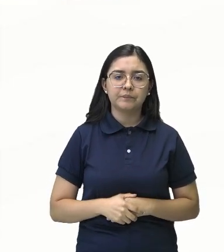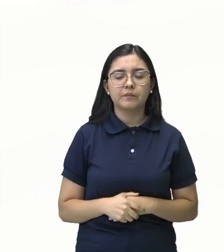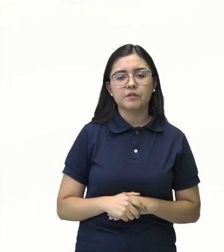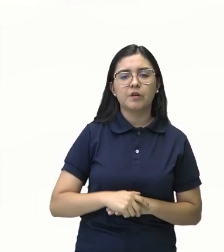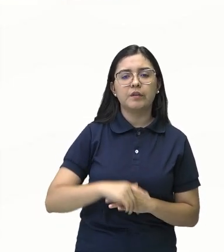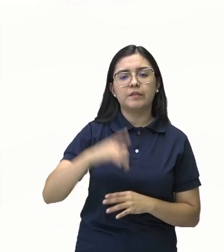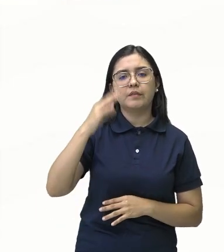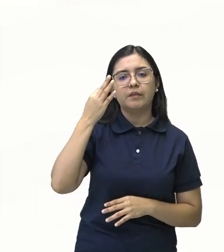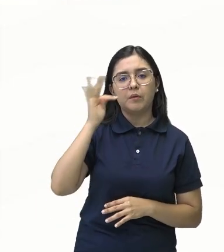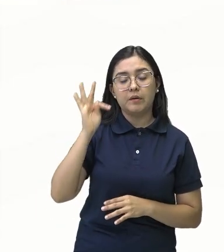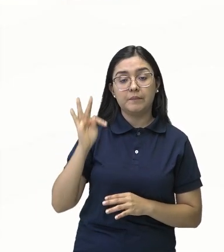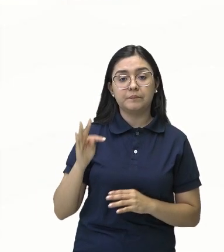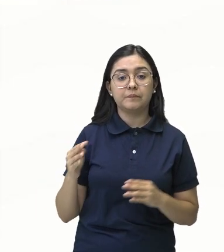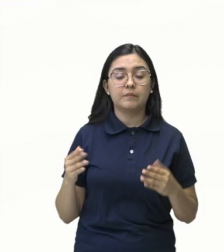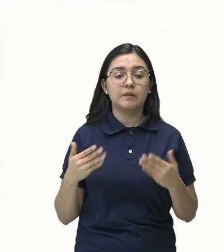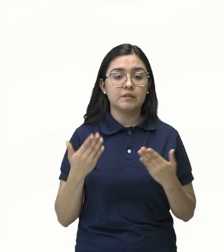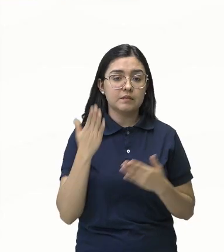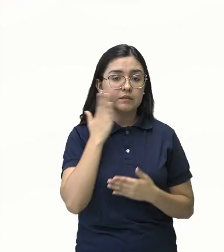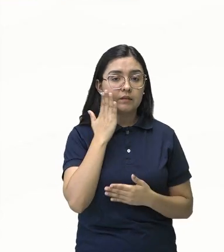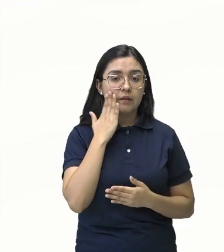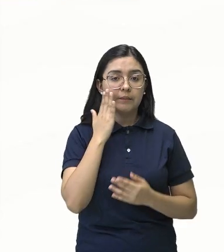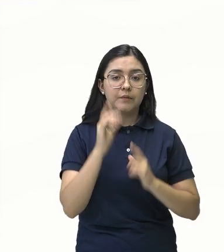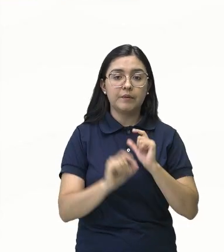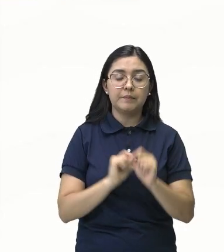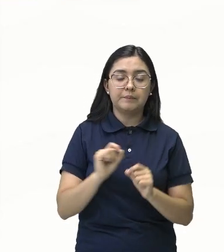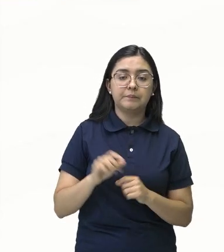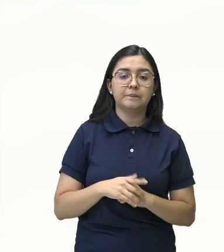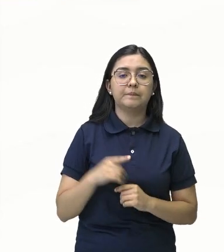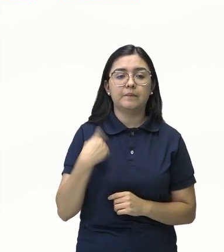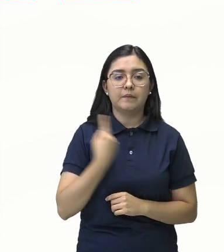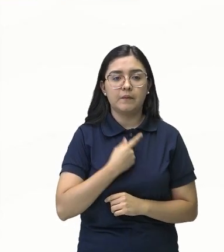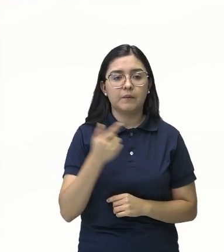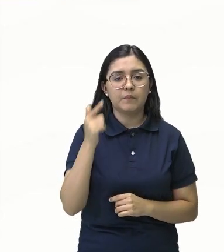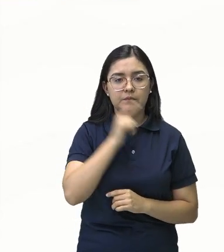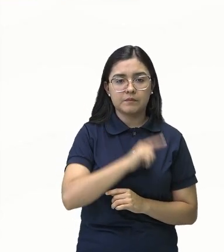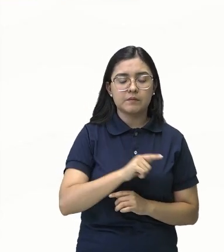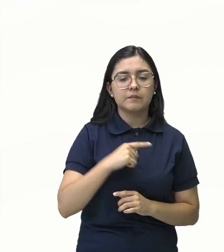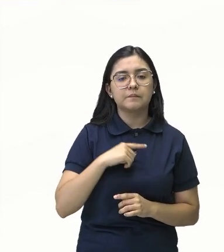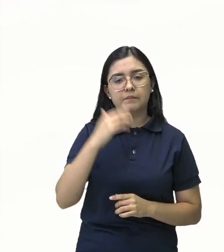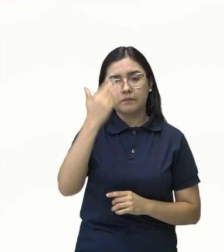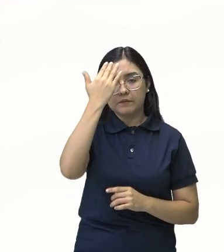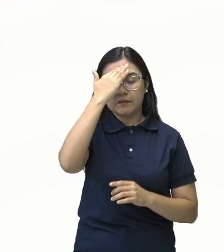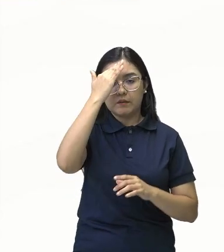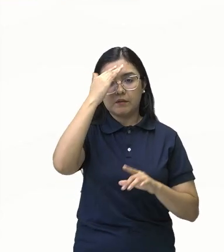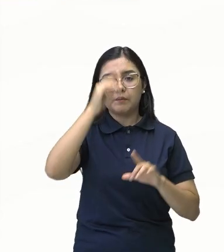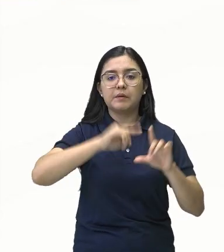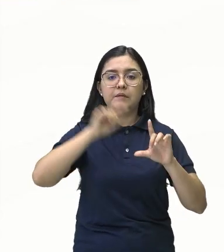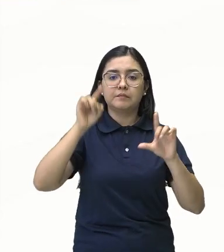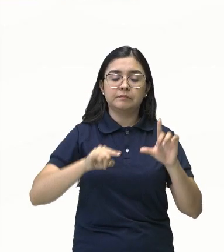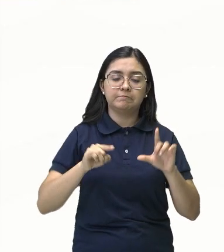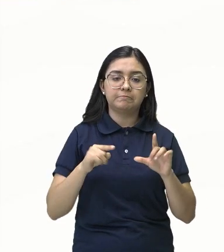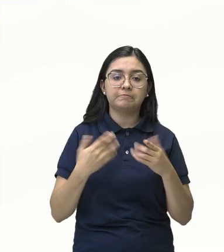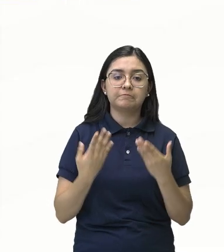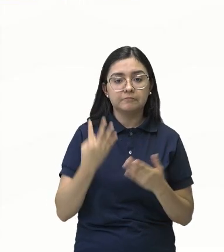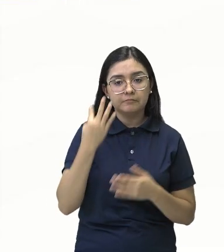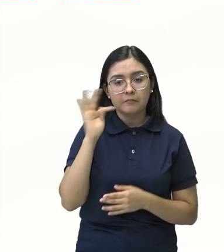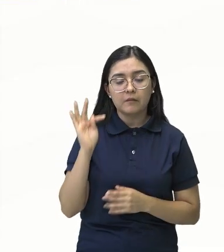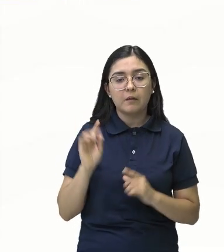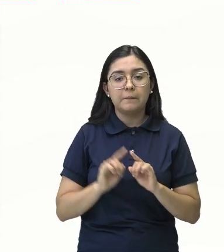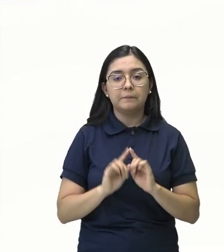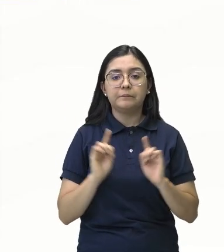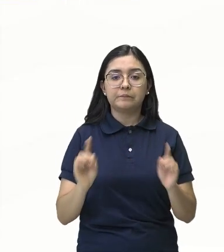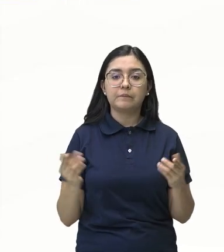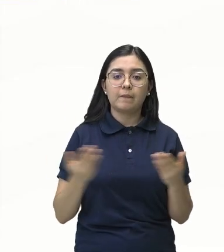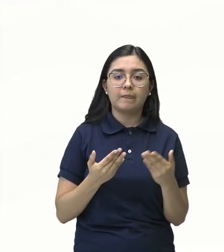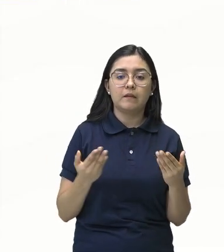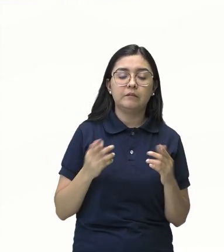nossas teorias, né, a gente sabe que a gente consegue fazer a leitura aqui do nosso gráfico, né, teoricamente, mas a